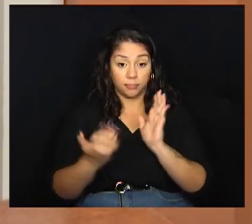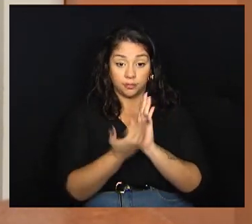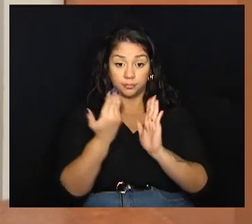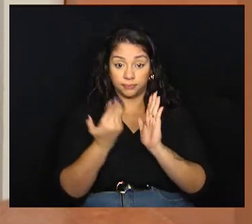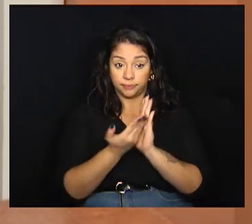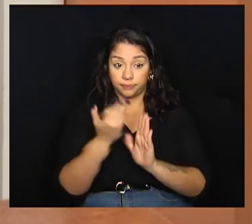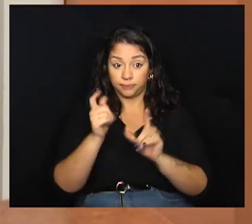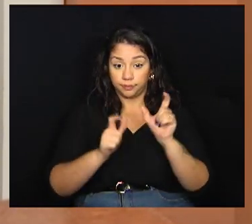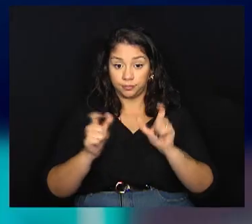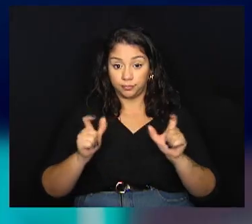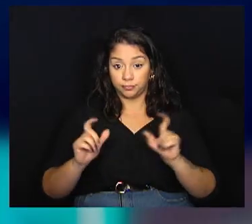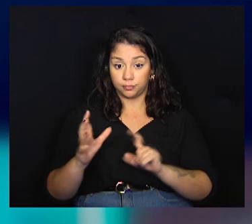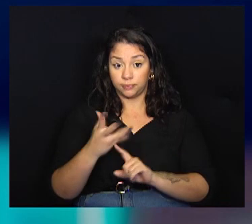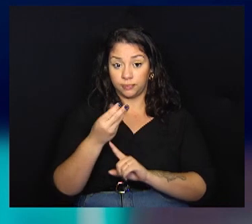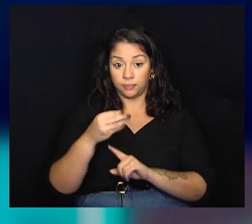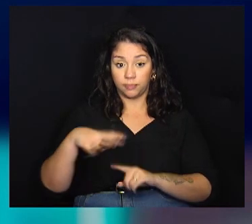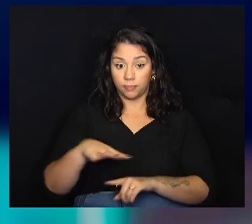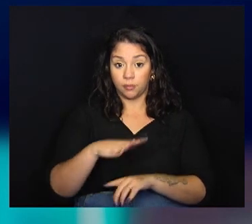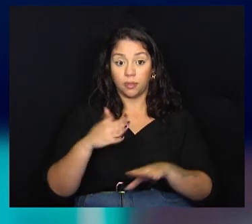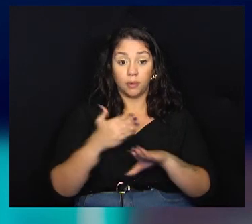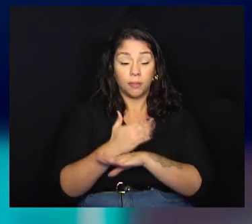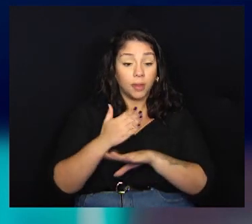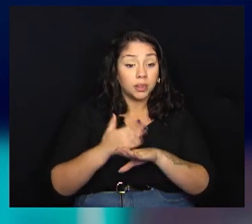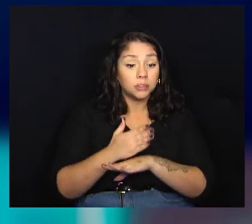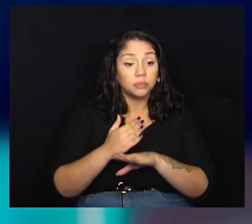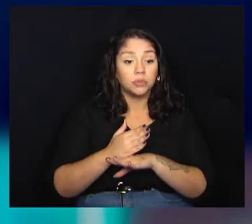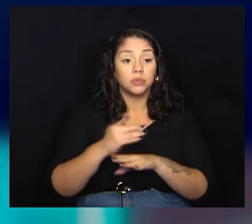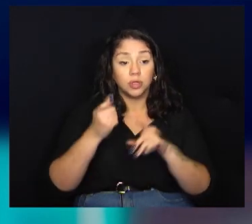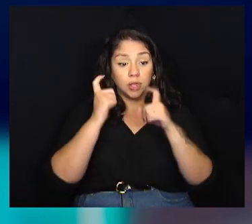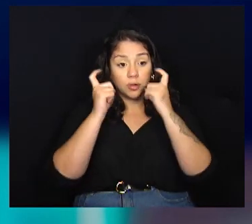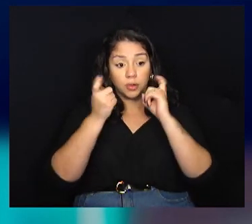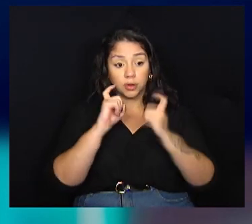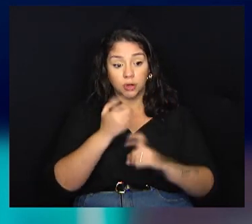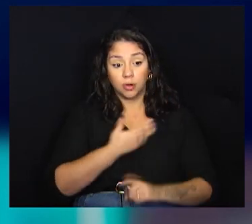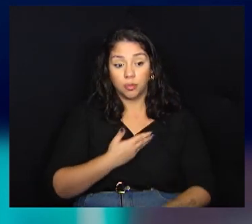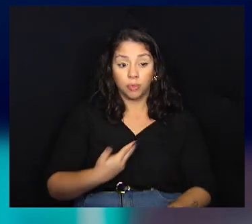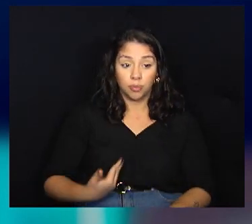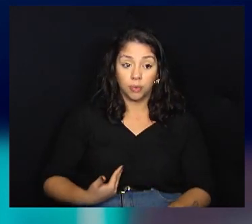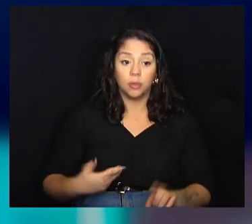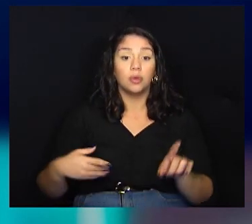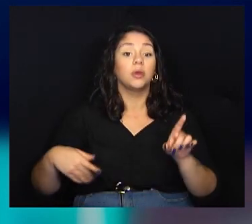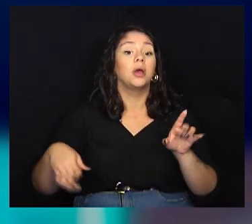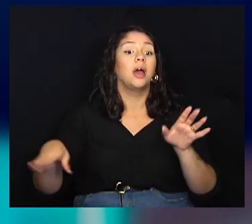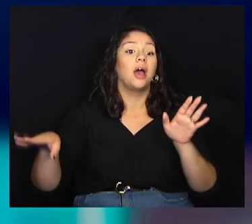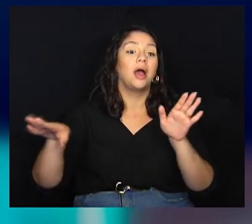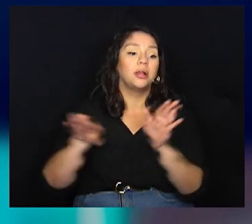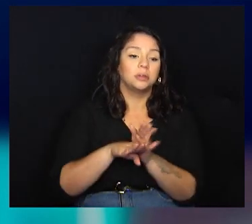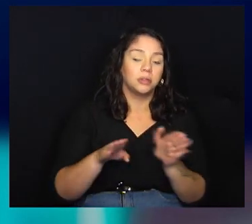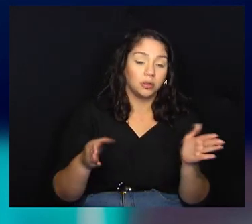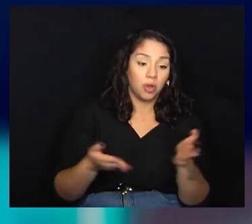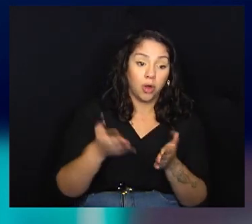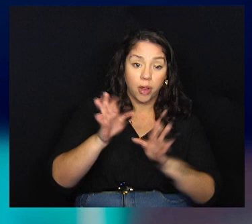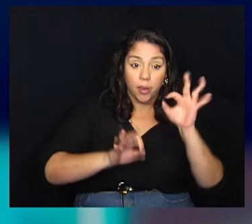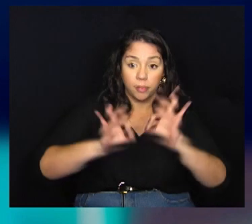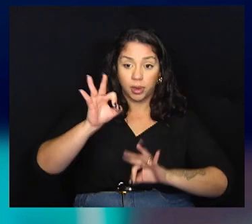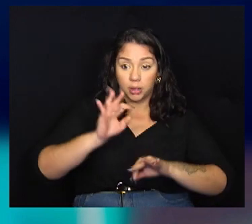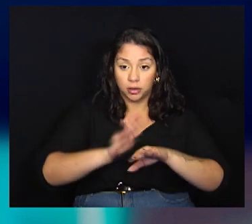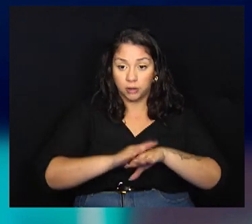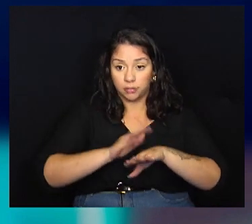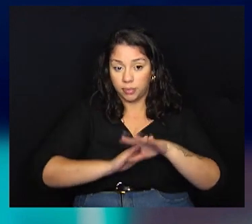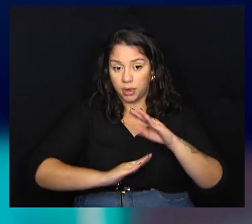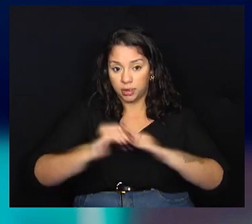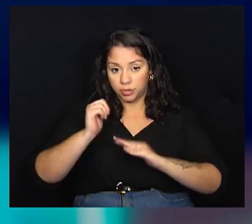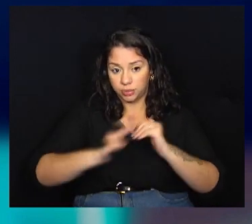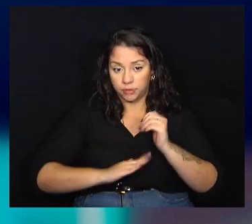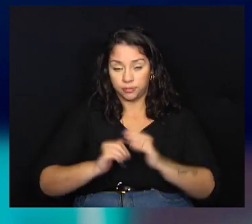agentes culturais, participação em audiências públicas, até chegar em um plano de ação. Durante